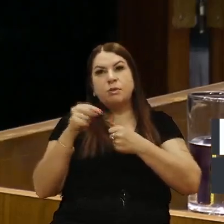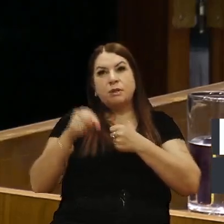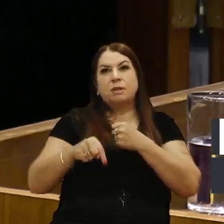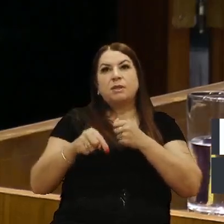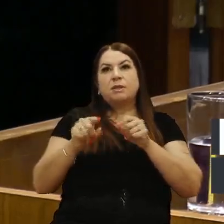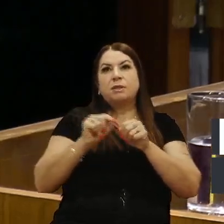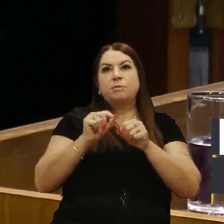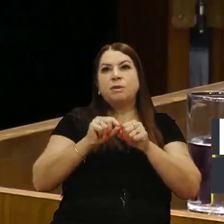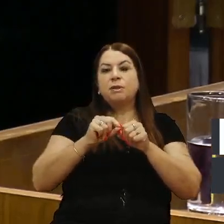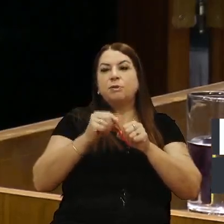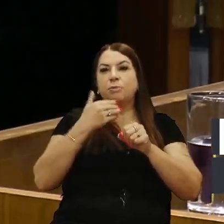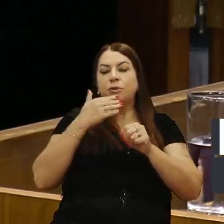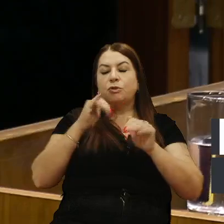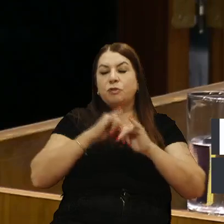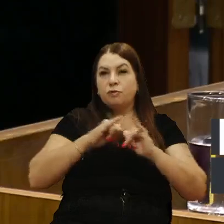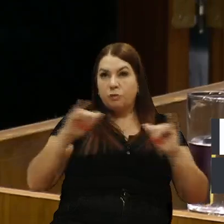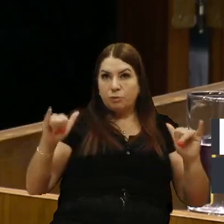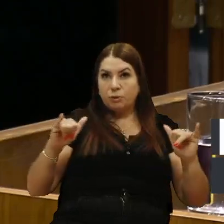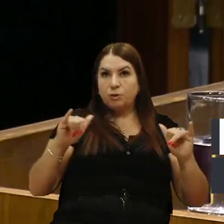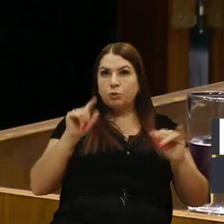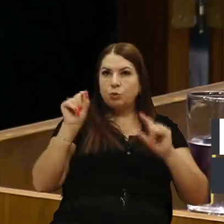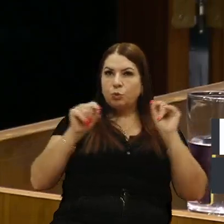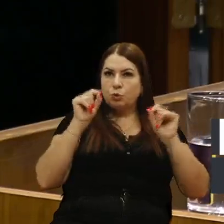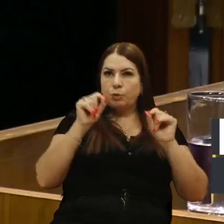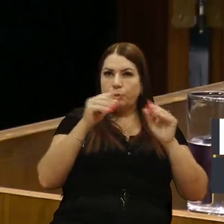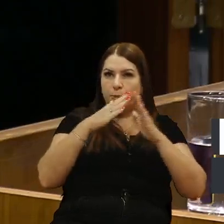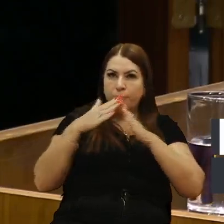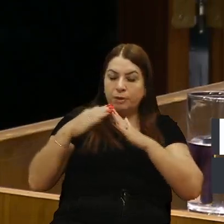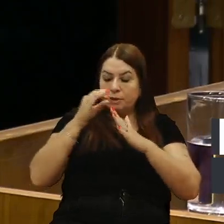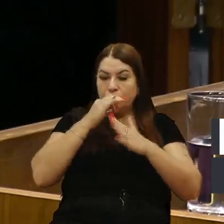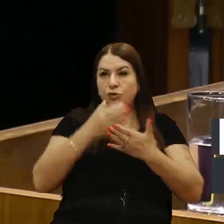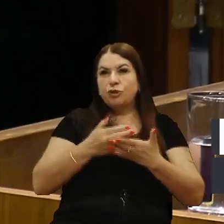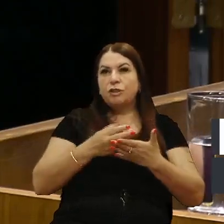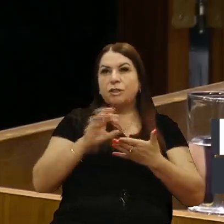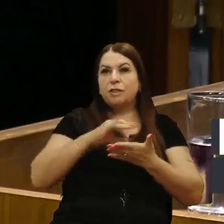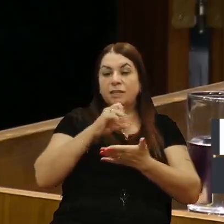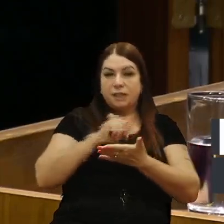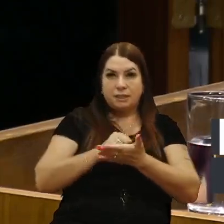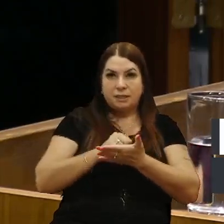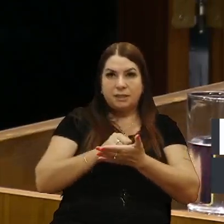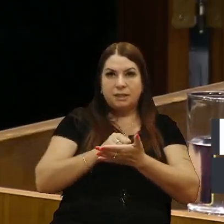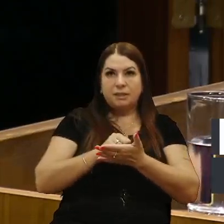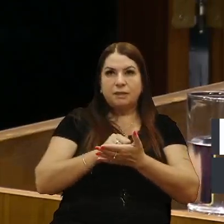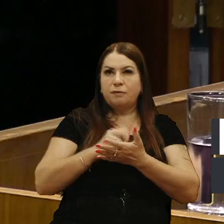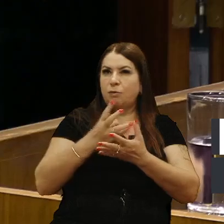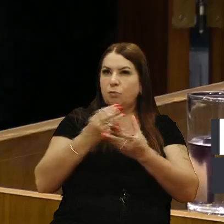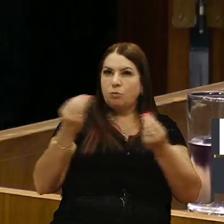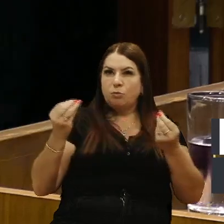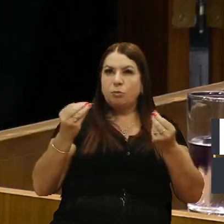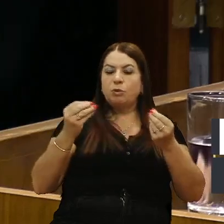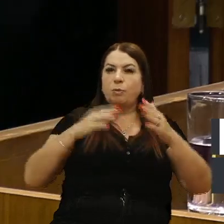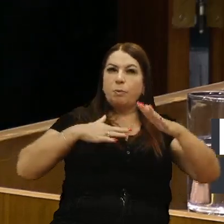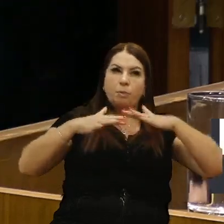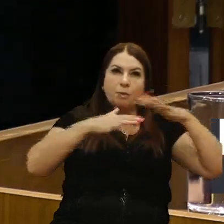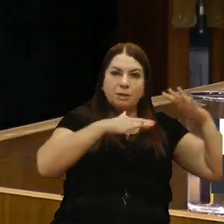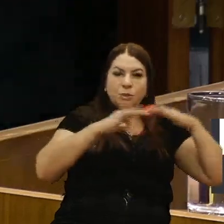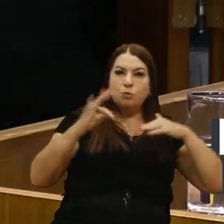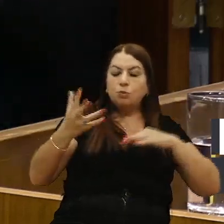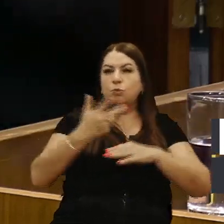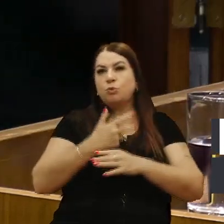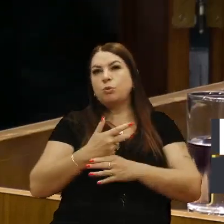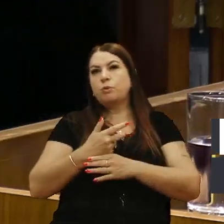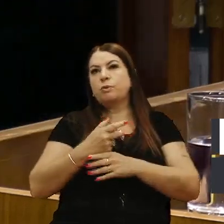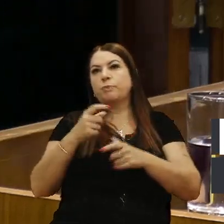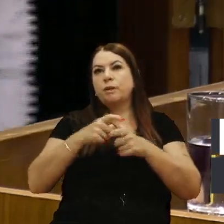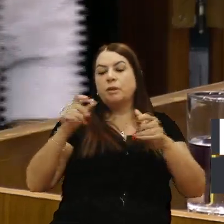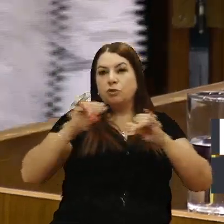estou frisando o nosso pedido de informação sobre o Habita Caxias. As inscrições foram em massa, a mobilização da cidade inteira, uma